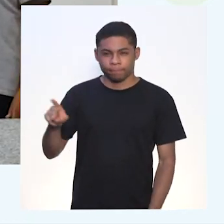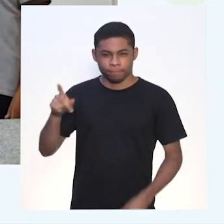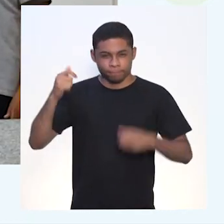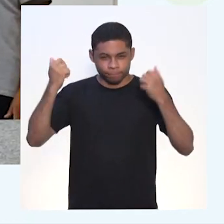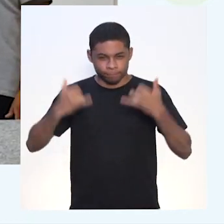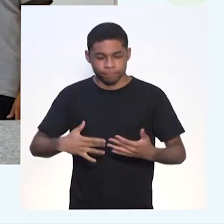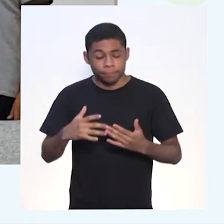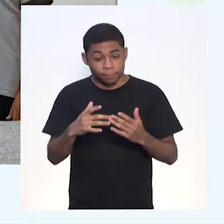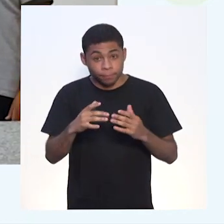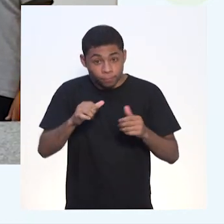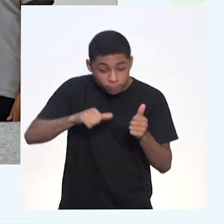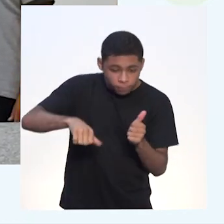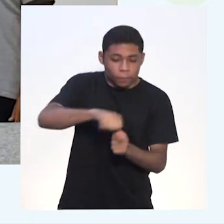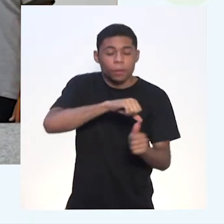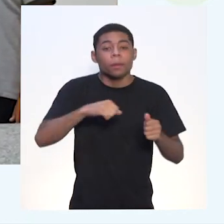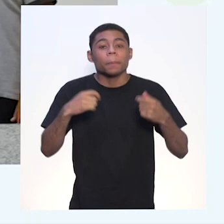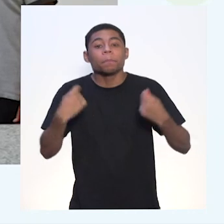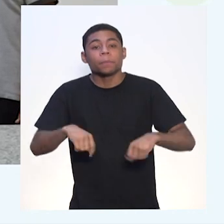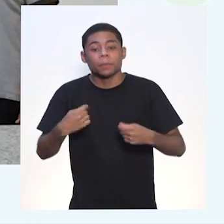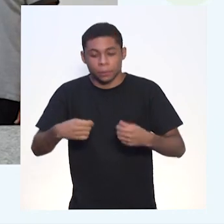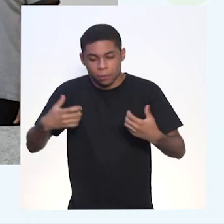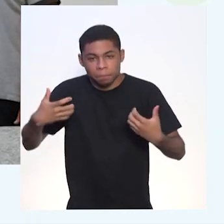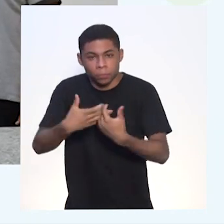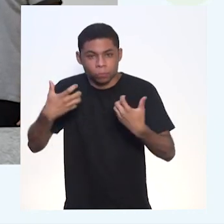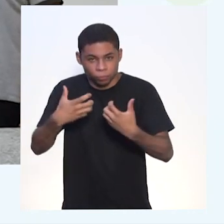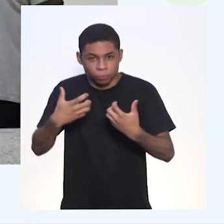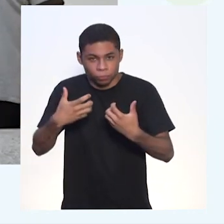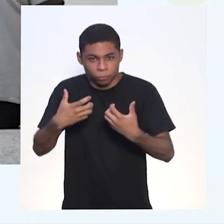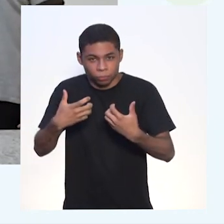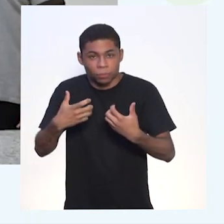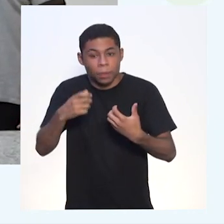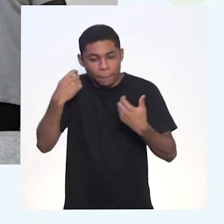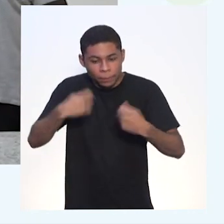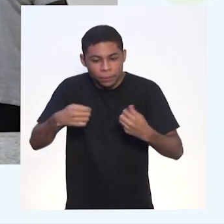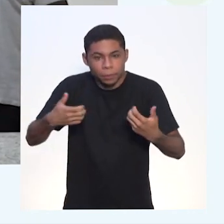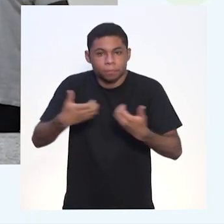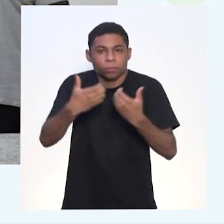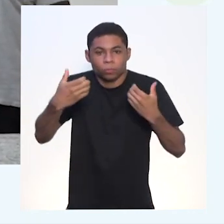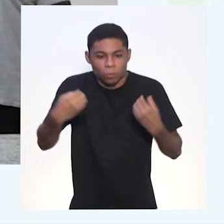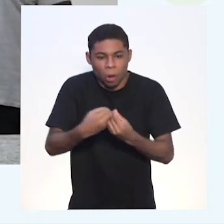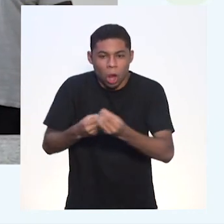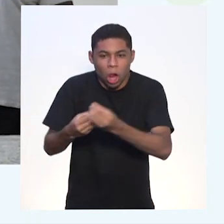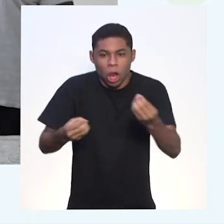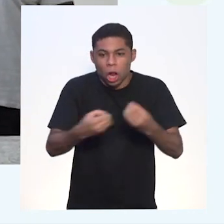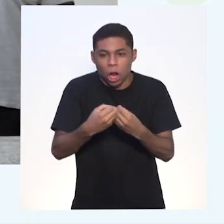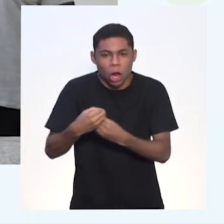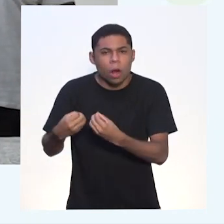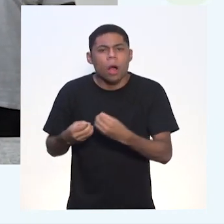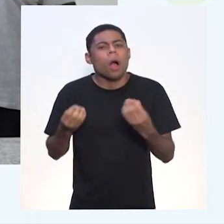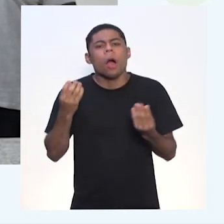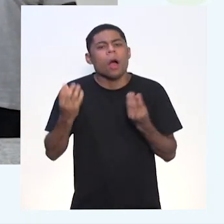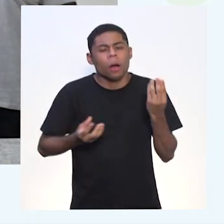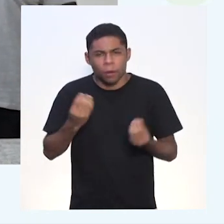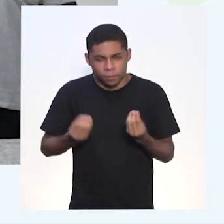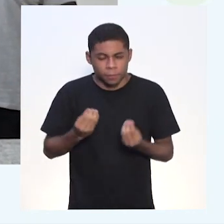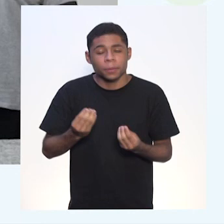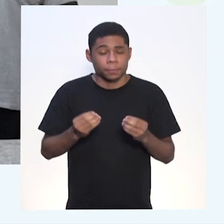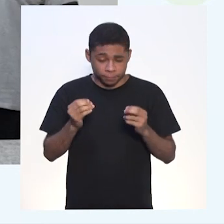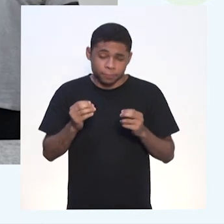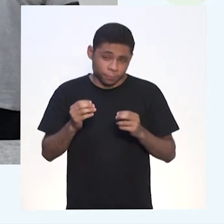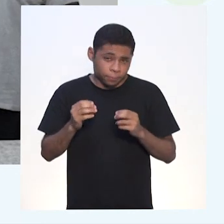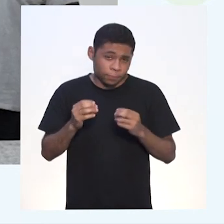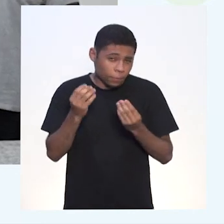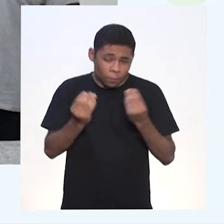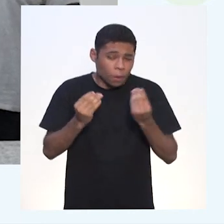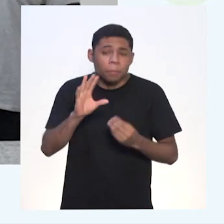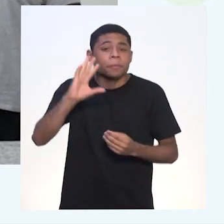acontecer a transformação tem que ter colisão? Elas têm que se chocar? Em que situação é mais fácil que